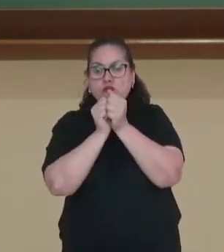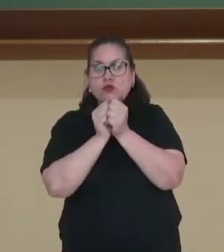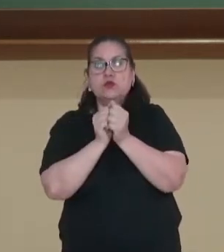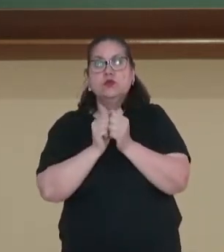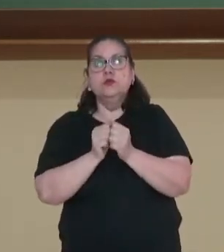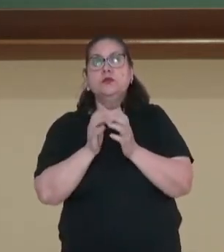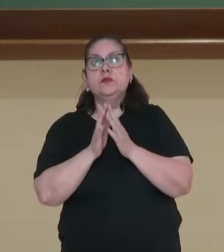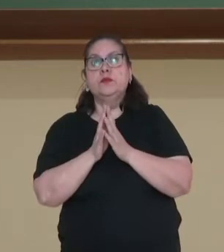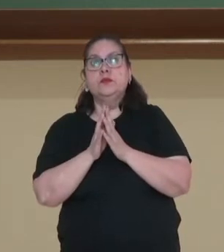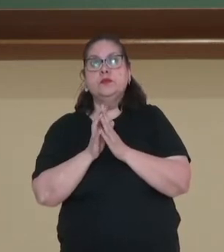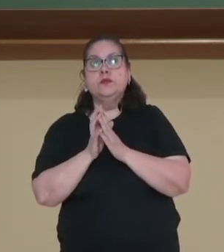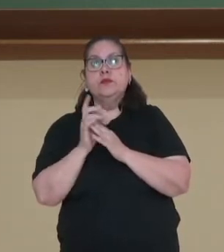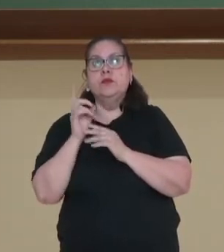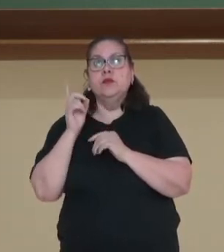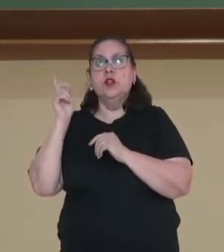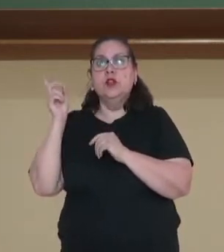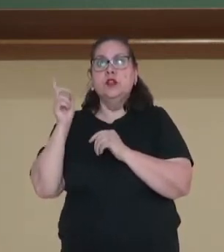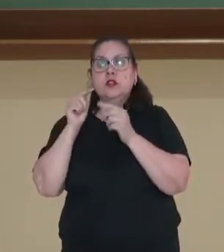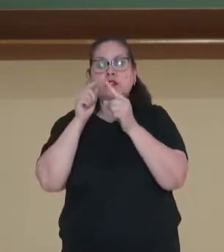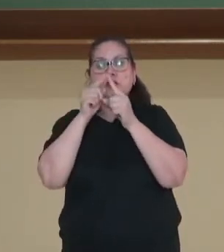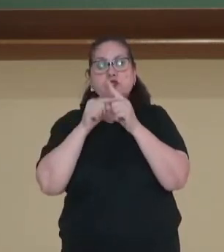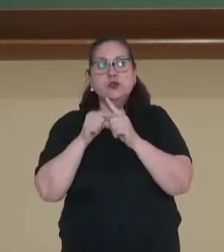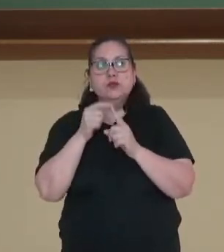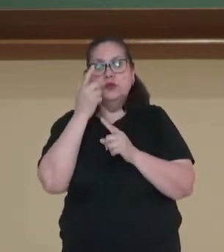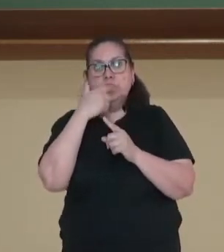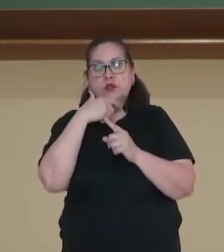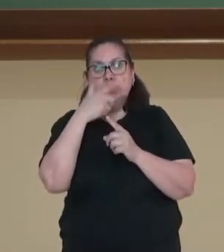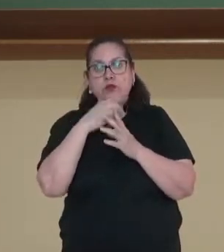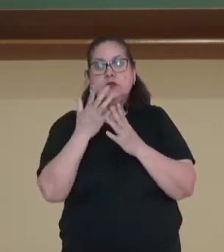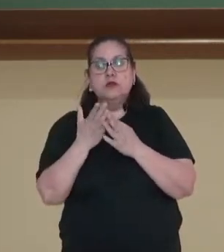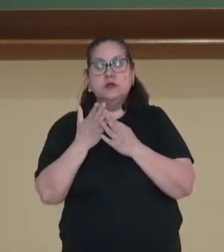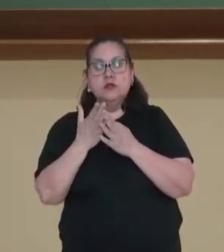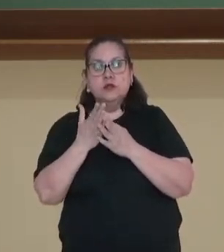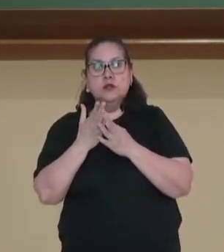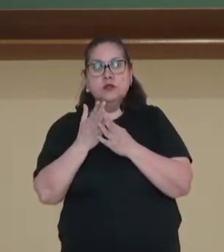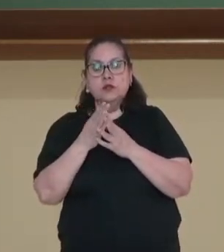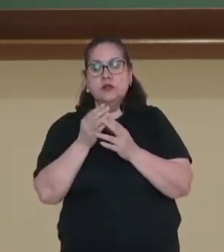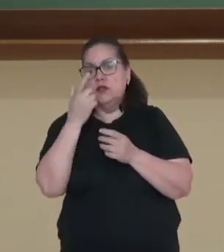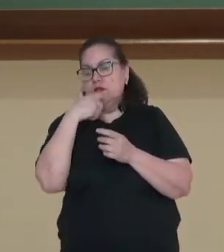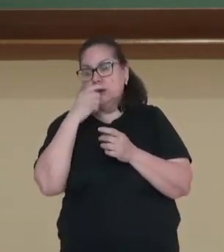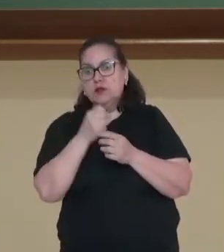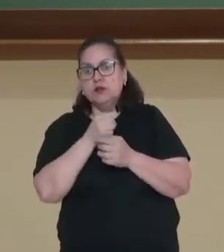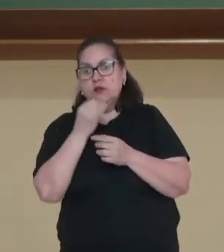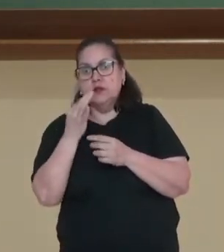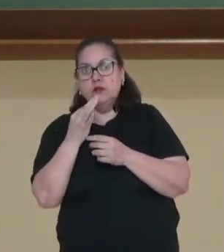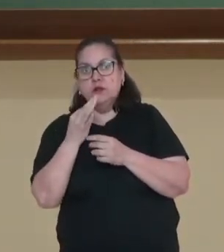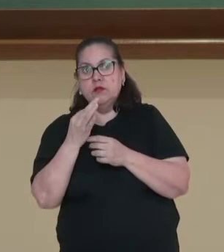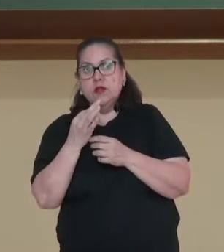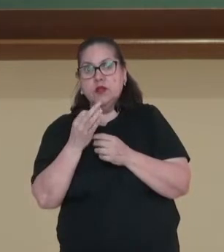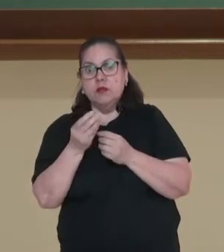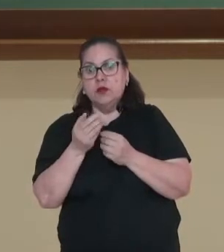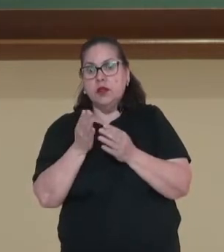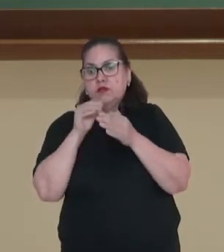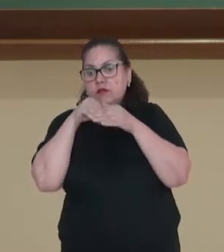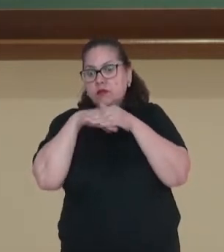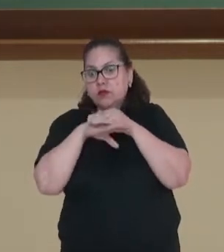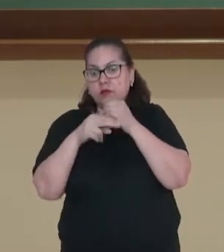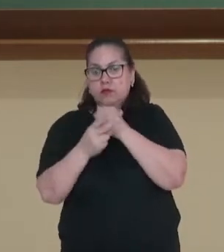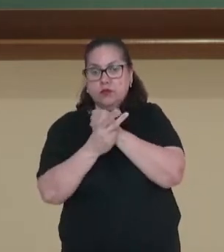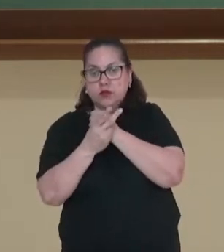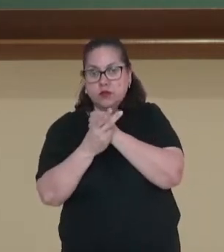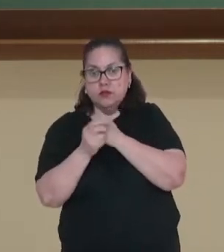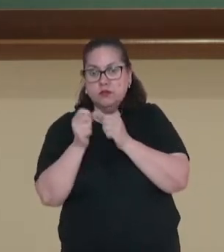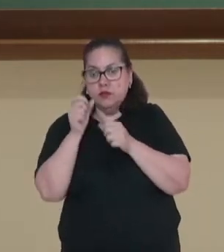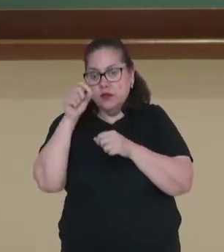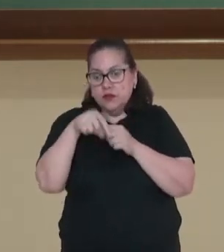ok? Então, os tipos de frutos, né? A gente tem os frutos, eles servem para abrigar e proteger essa